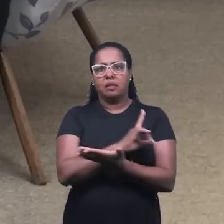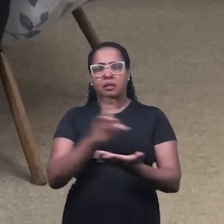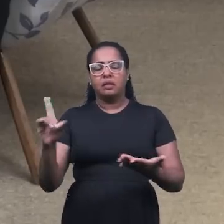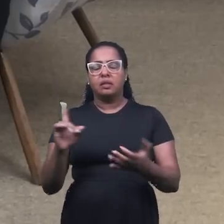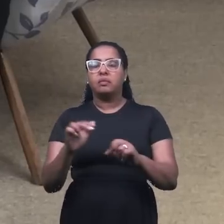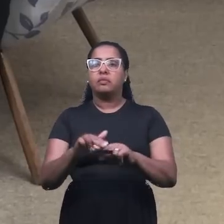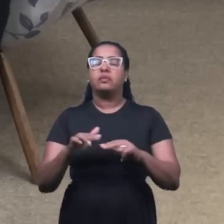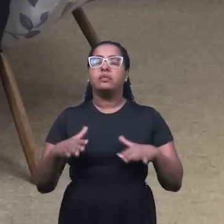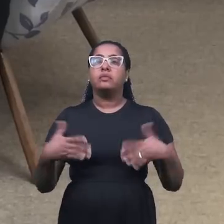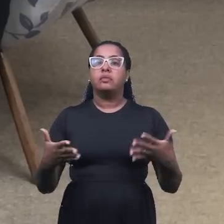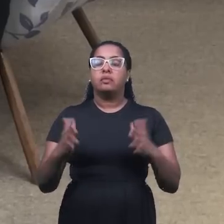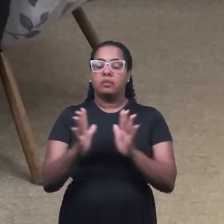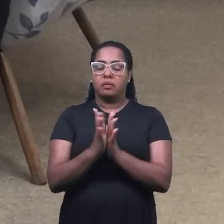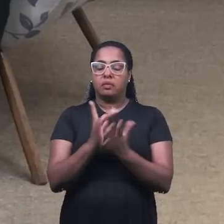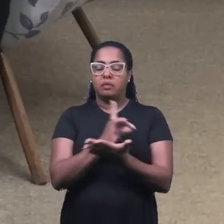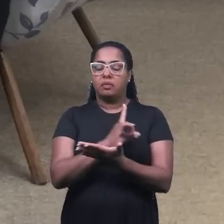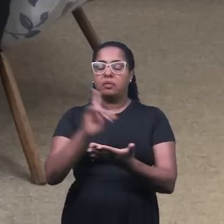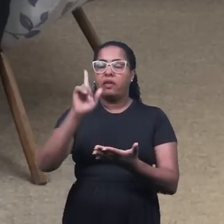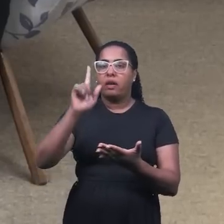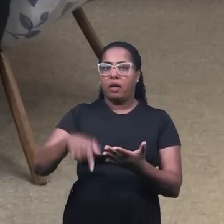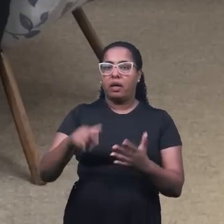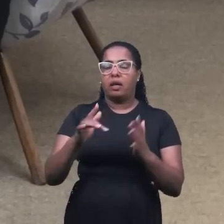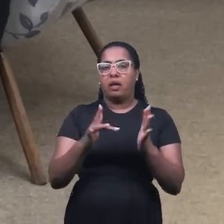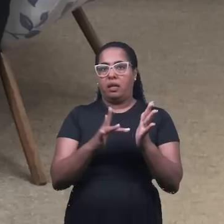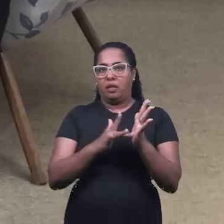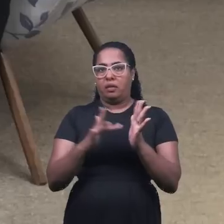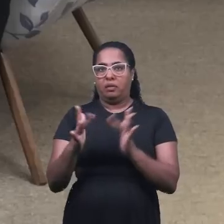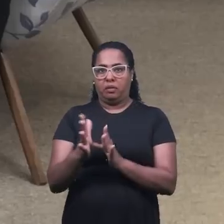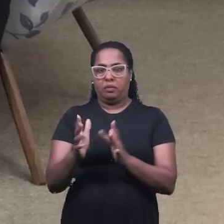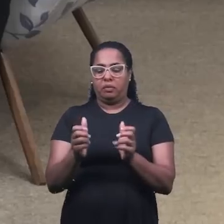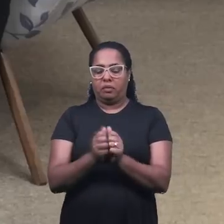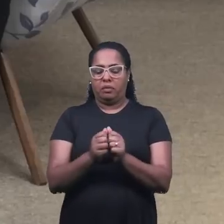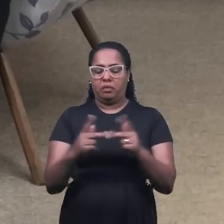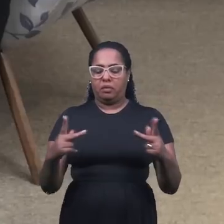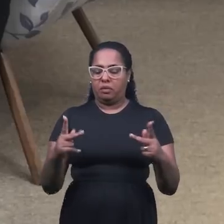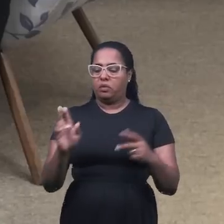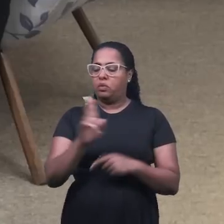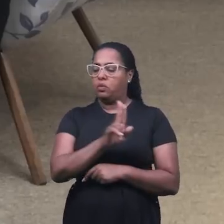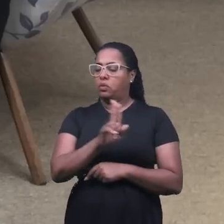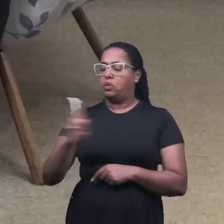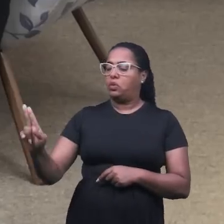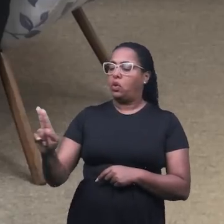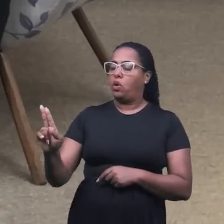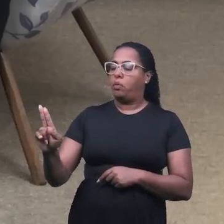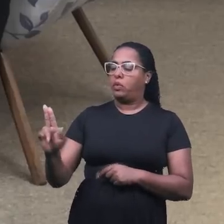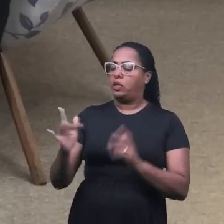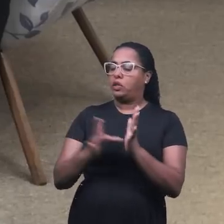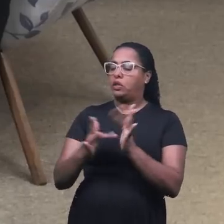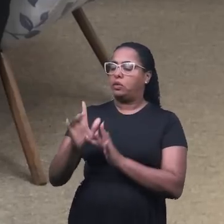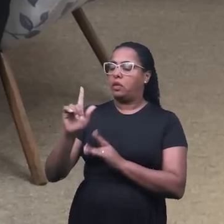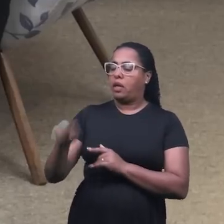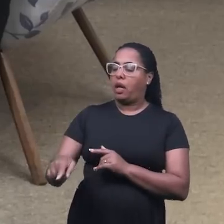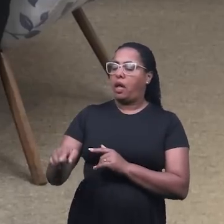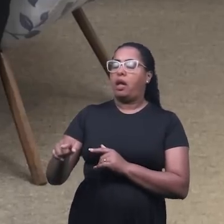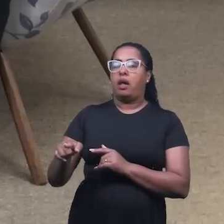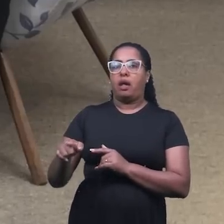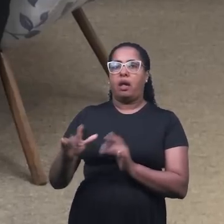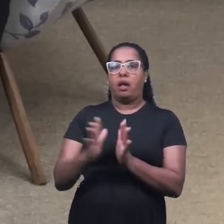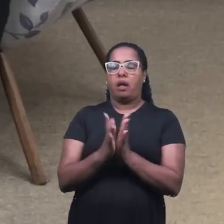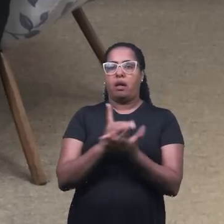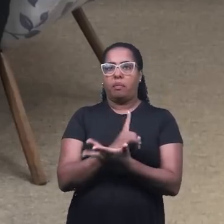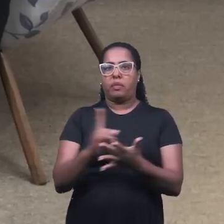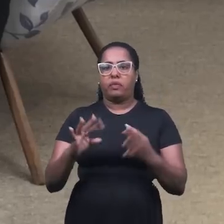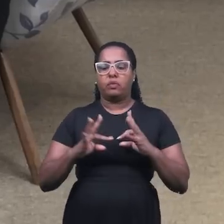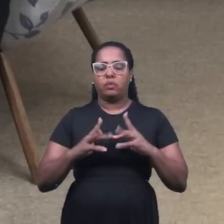Deus. Por quê? Porque a palavra é Jesus. No Apocalipse, o nome pelo qual Jesus se chama é a palavra. Então, é um ato profético,